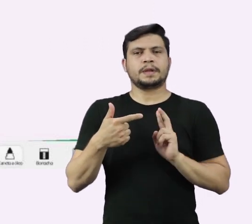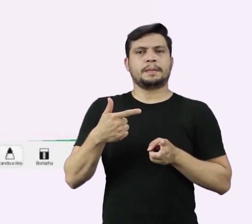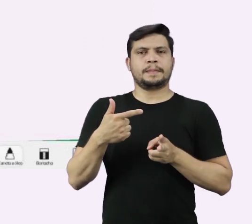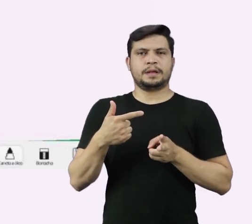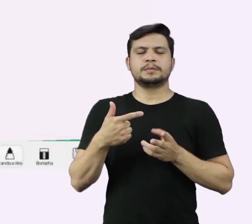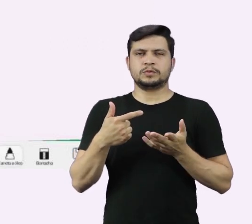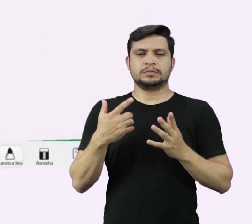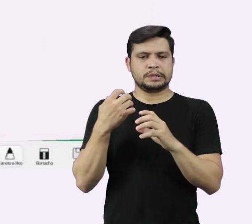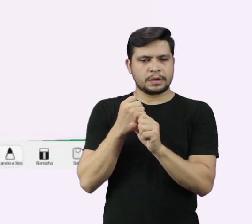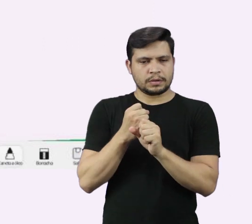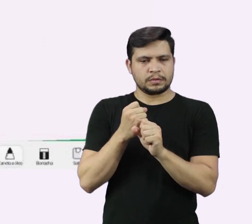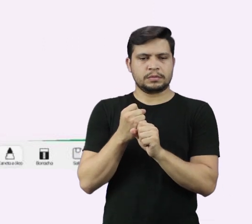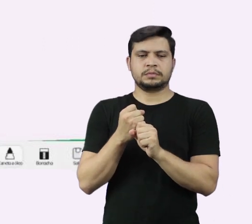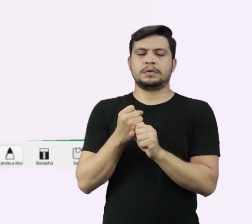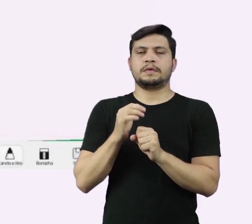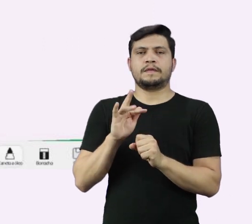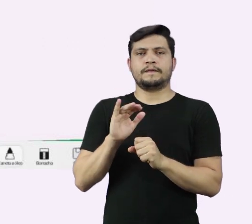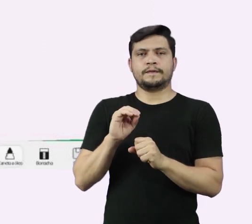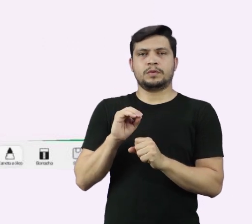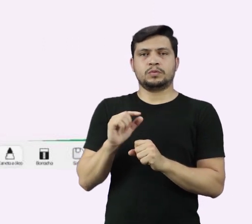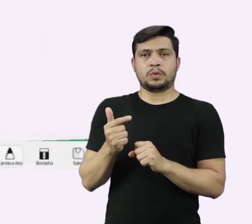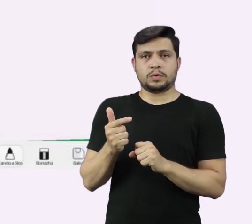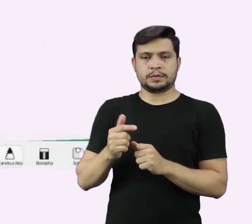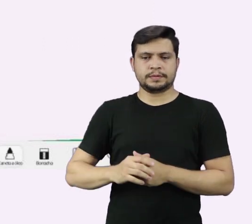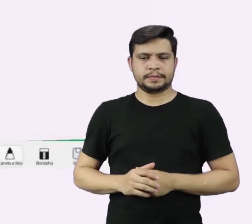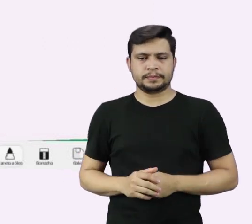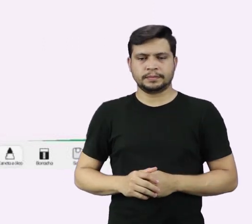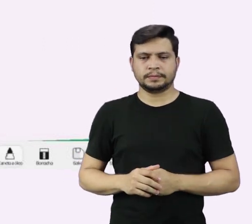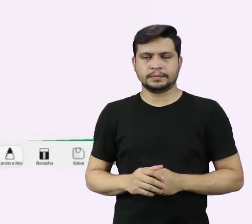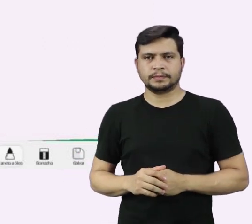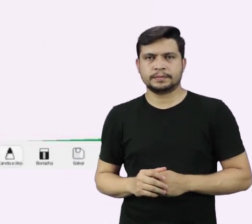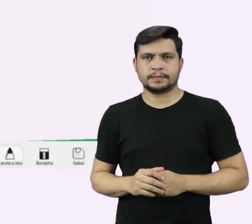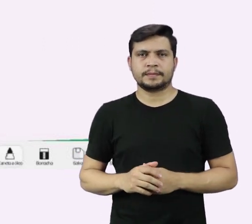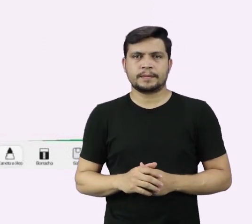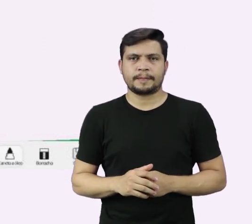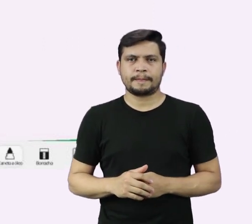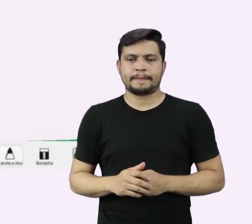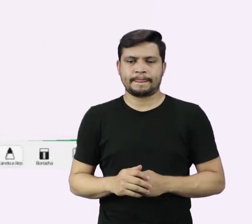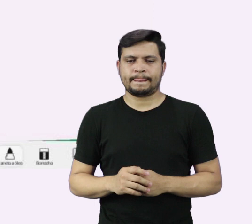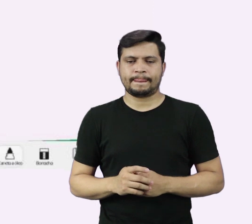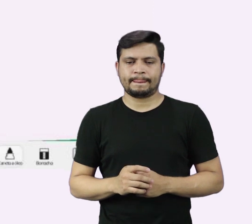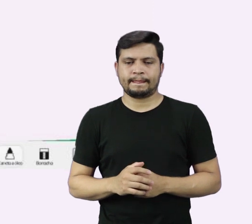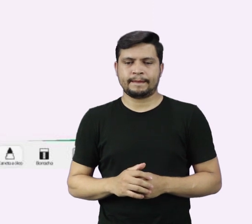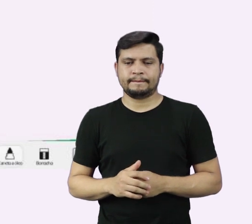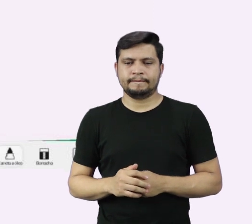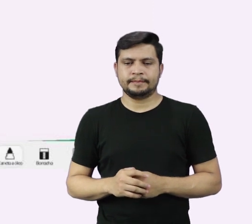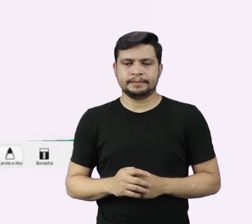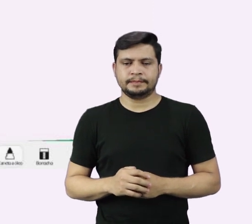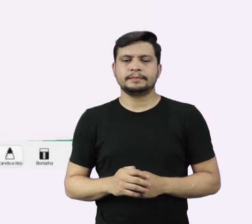área 2, certo? Então, no caso aí, vou ter